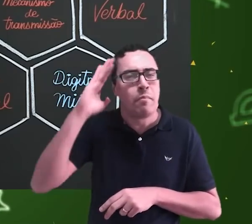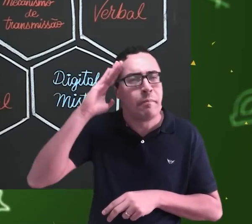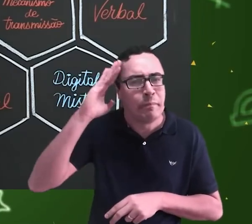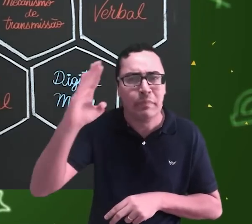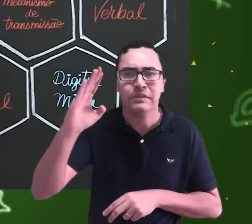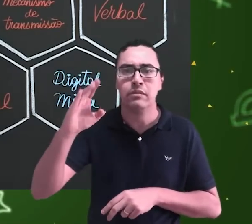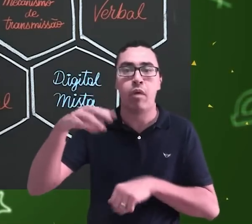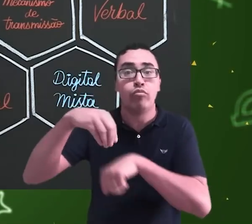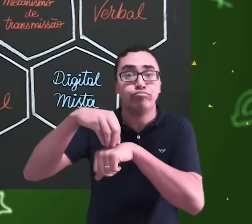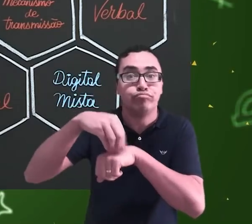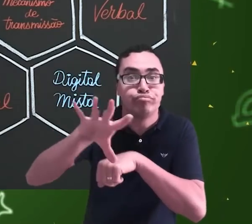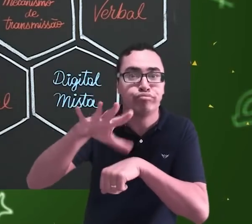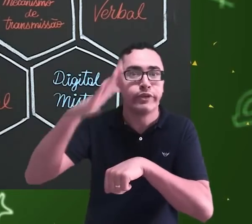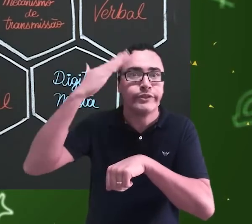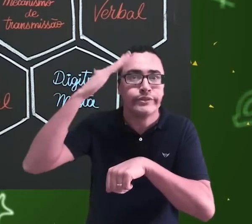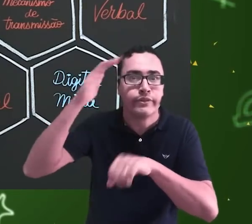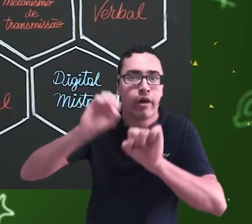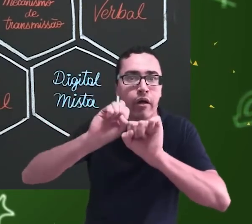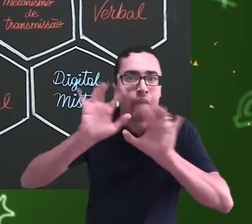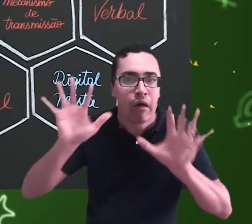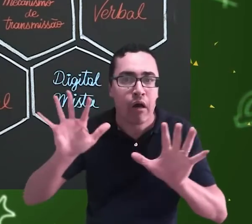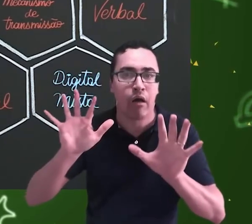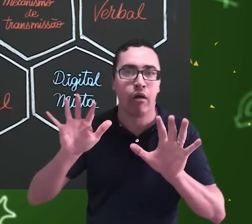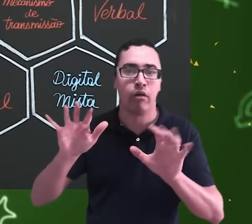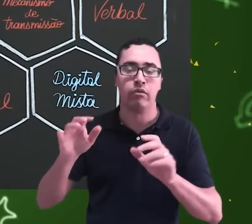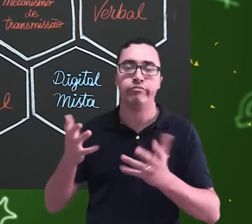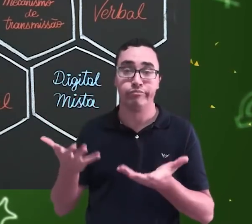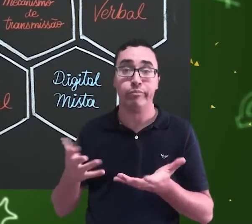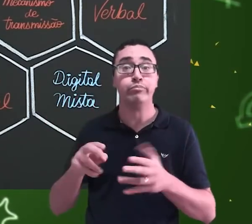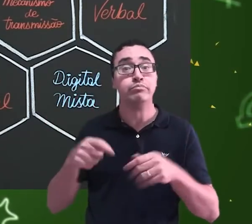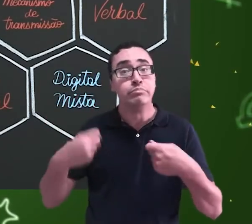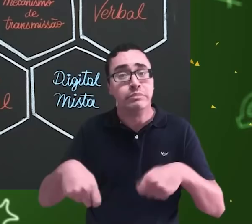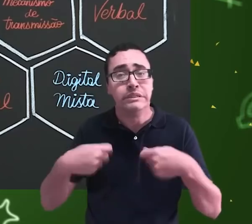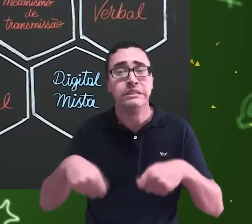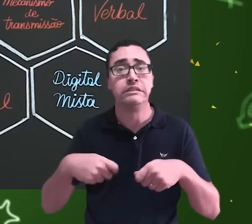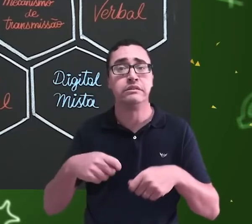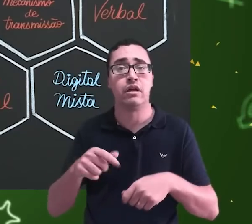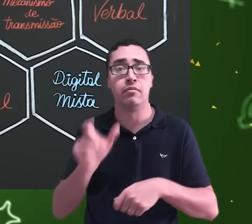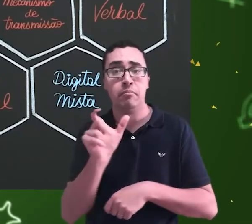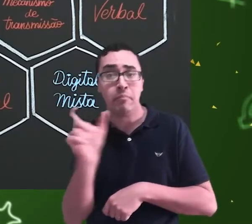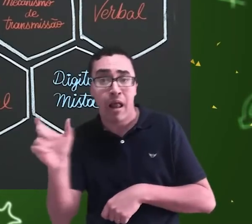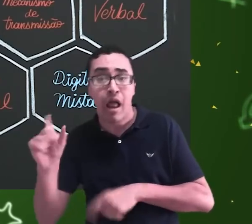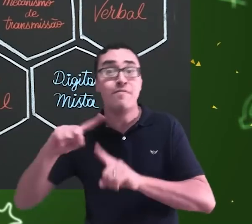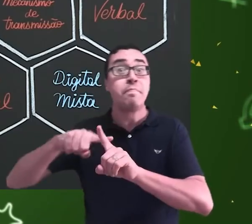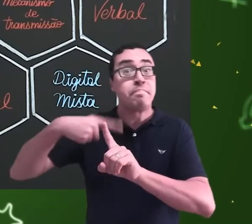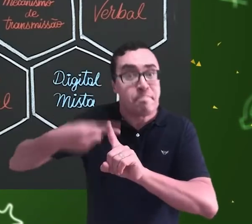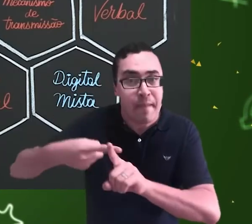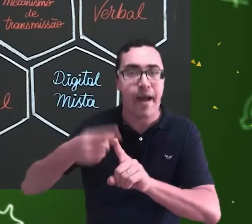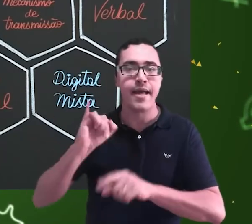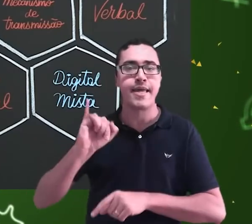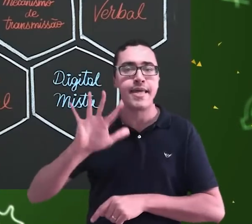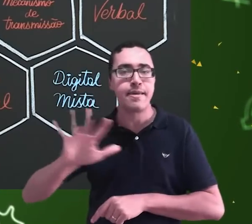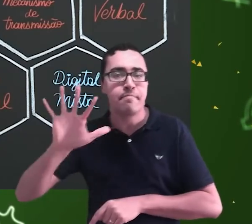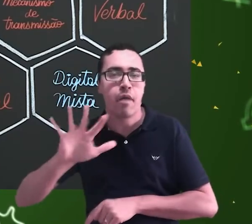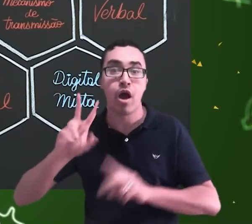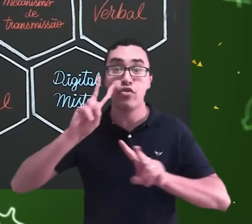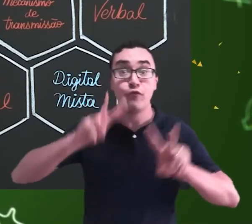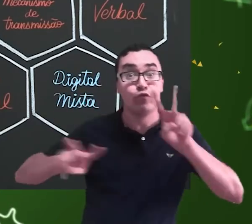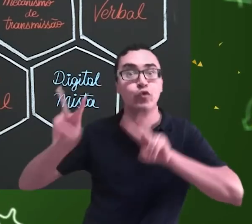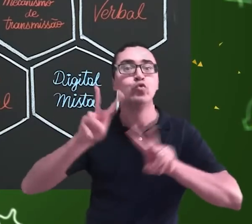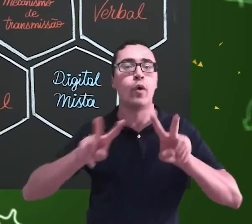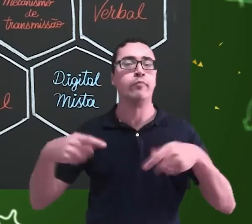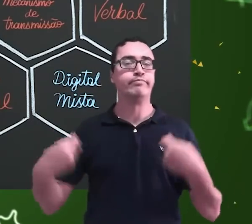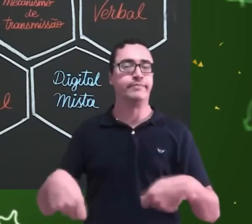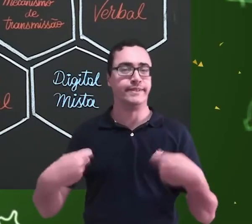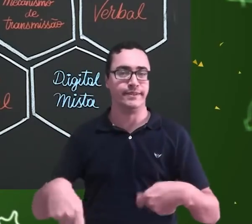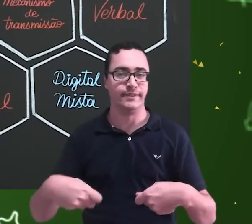ser prejudicado. Então a gente precisa de mecanismos outros que não só a palavra, a gente precisa da imagem, a gente precisa do recurso visual.